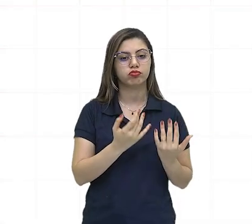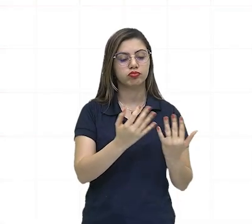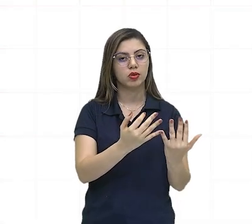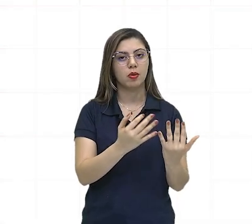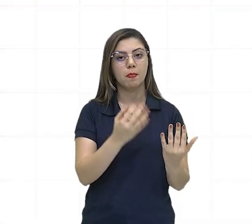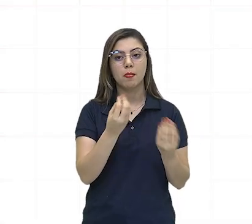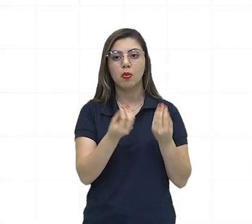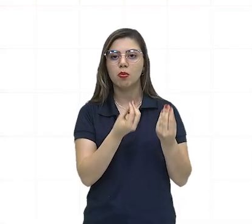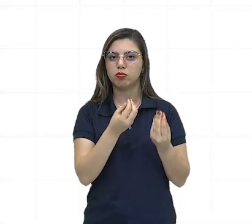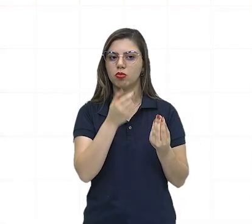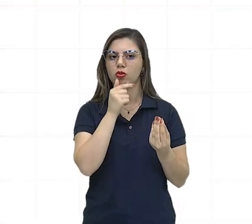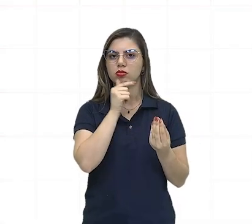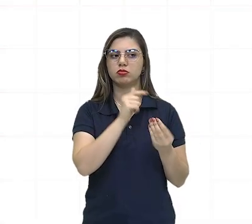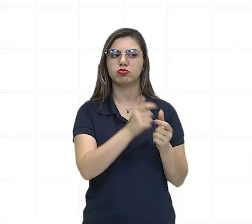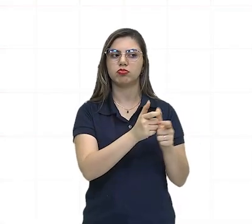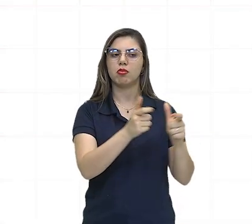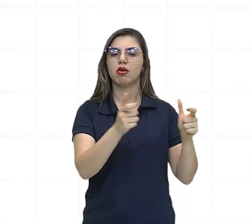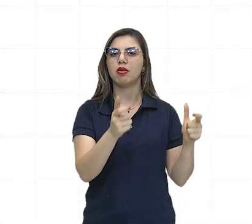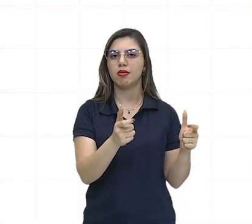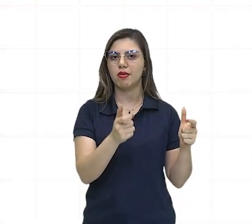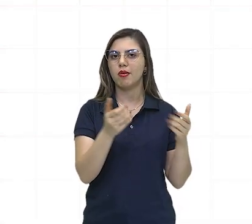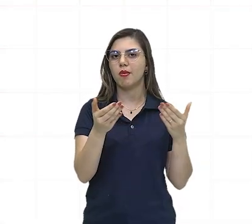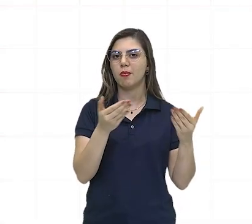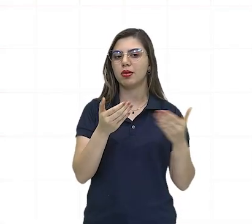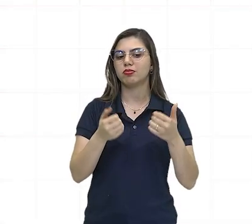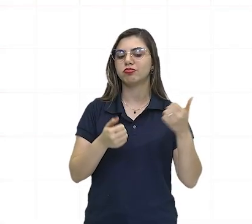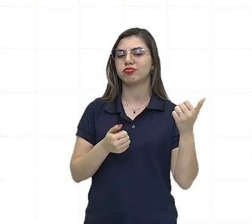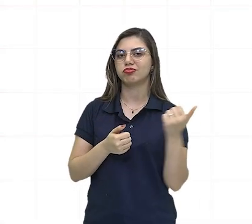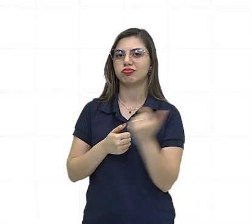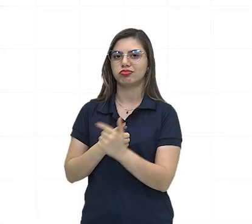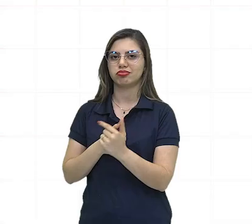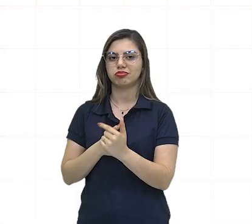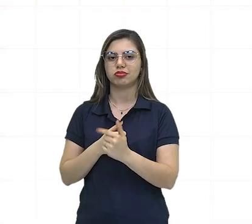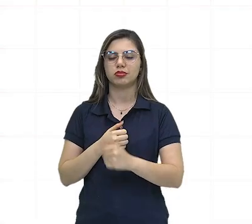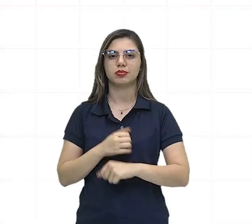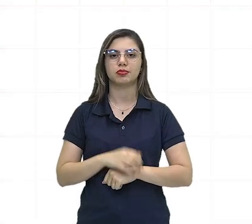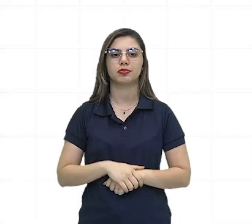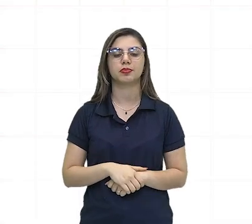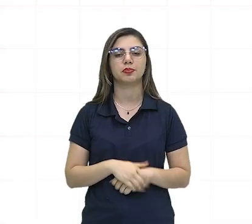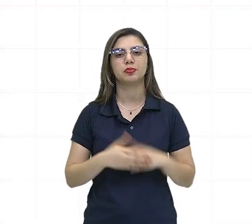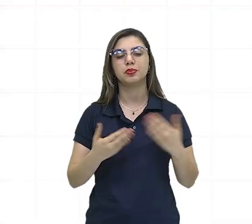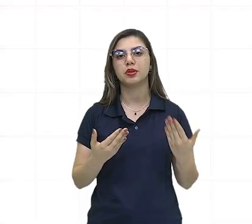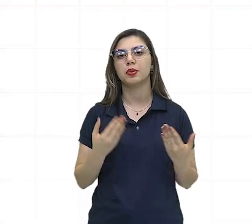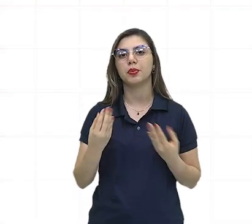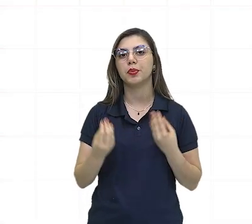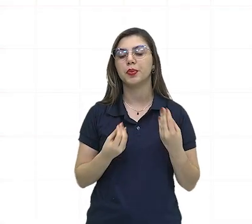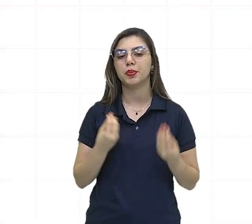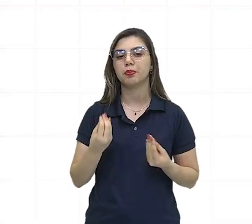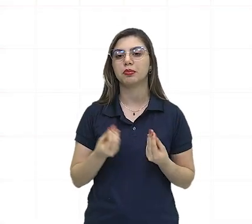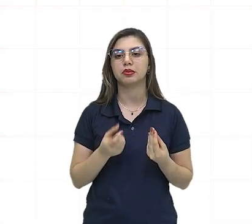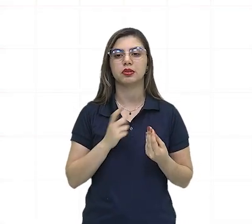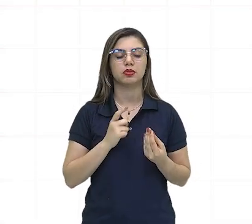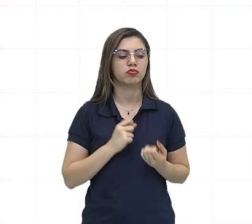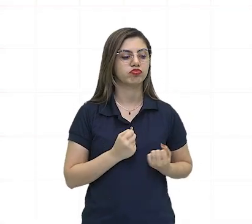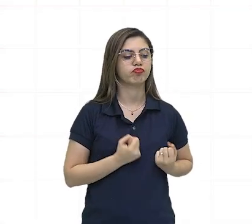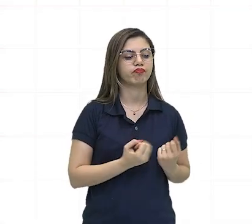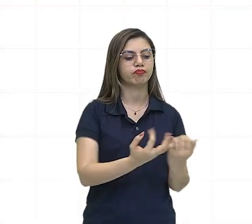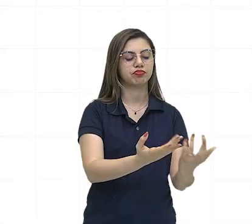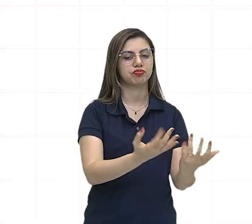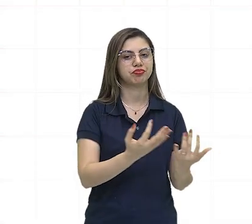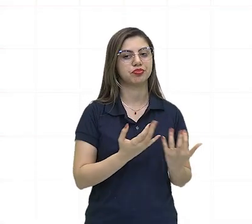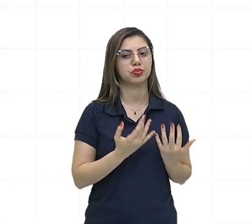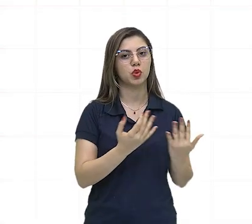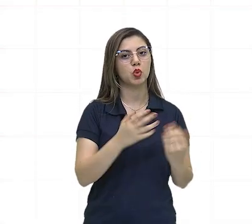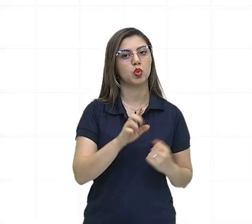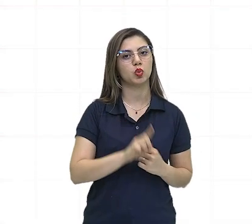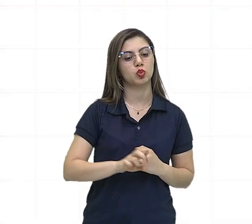produção agrícola maior. Então, nós vamos ter ali a intensificação e a mecanização